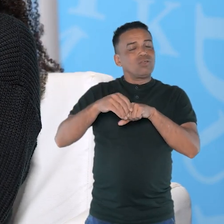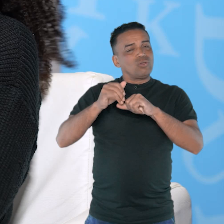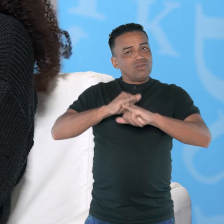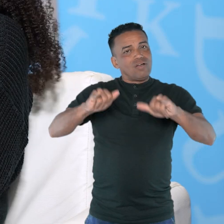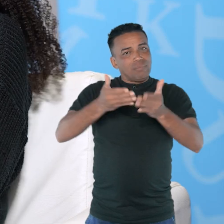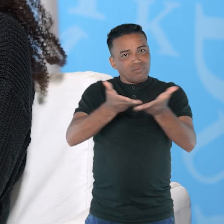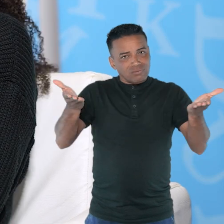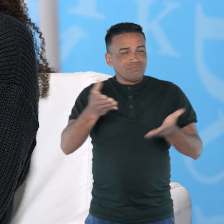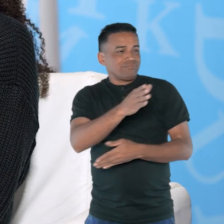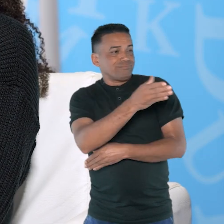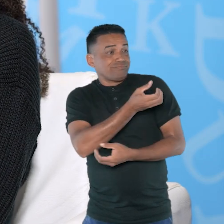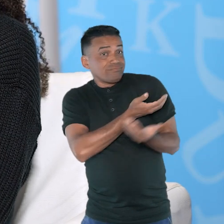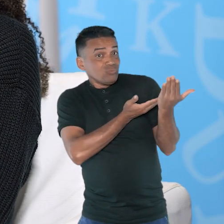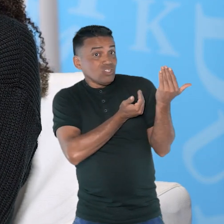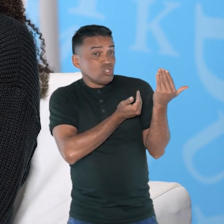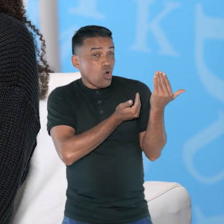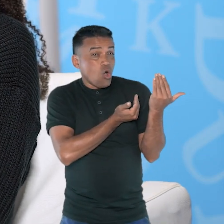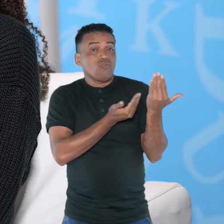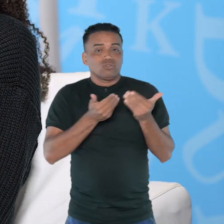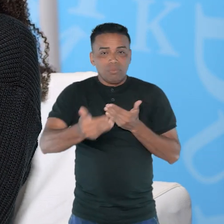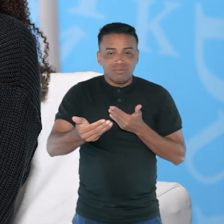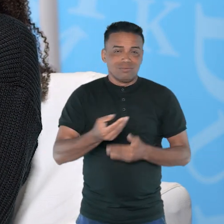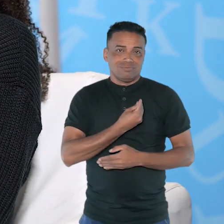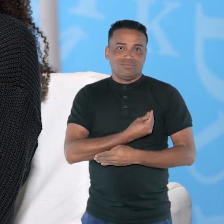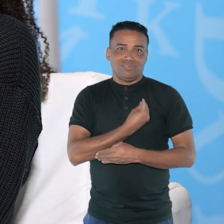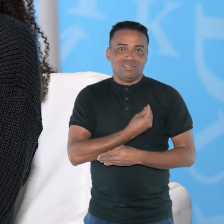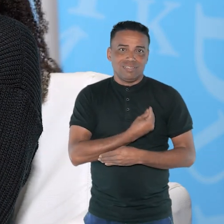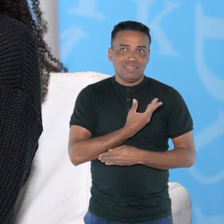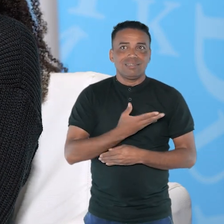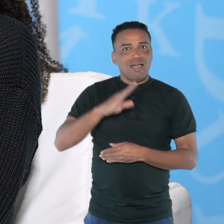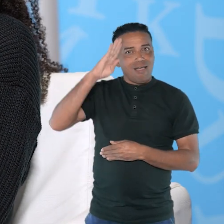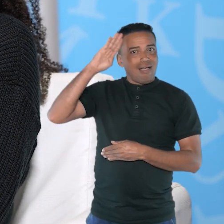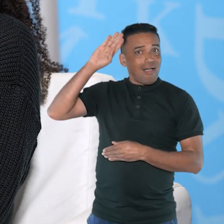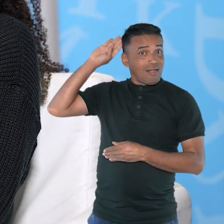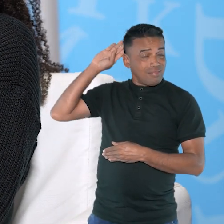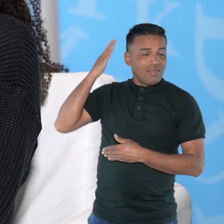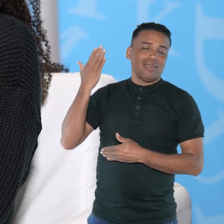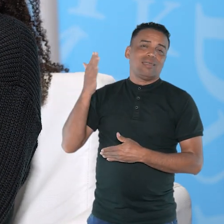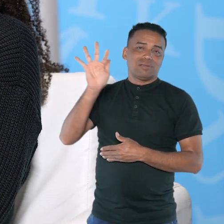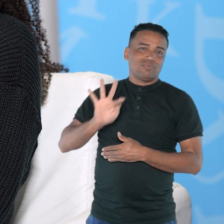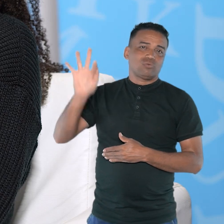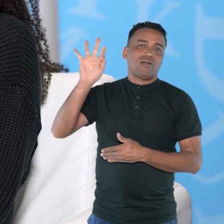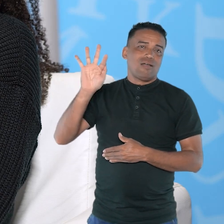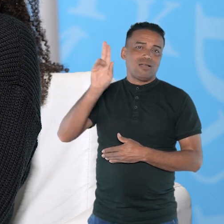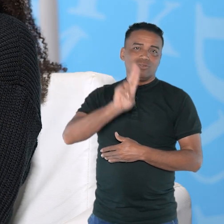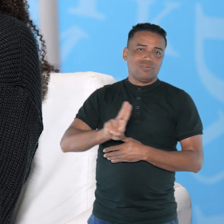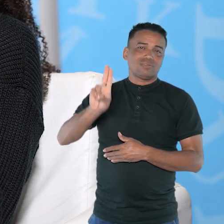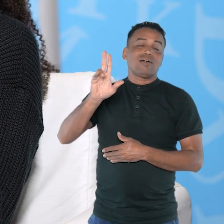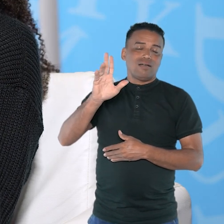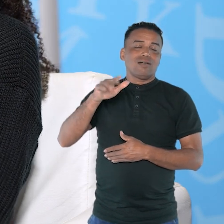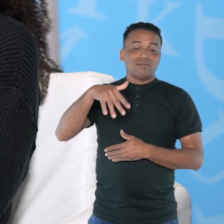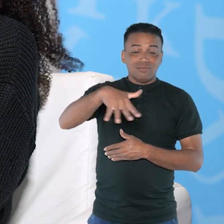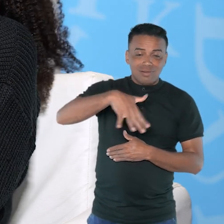são jovens, que estão começando a vida de vocês, a vida acadêmica, né? A vida no mundo